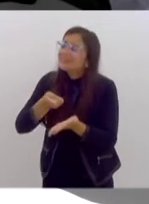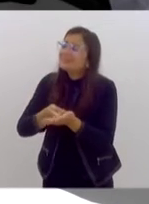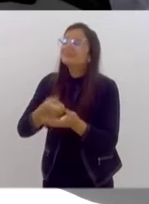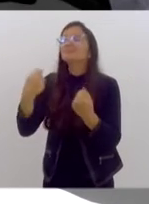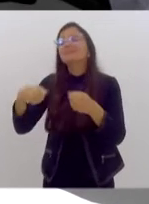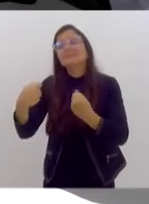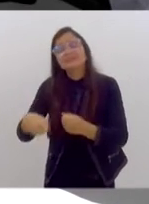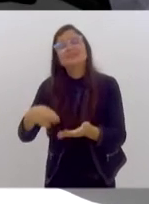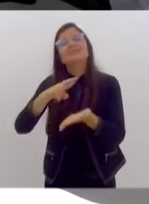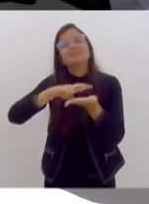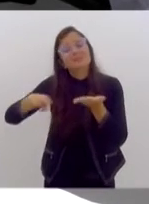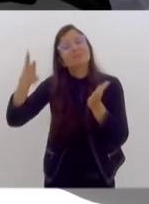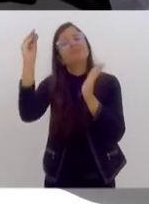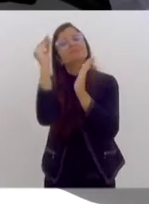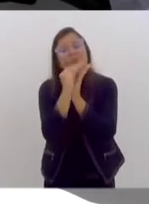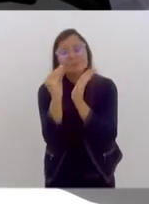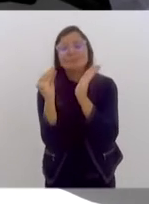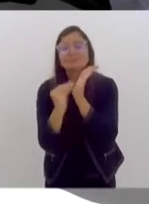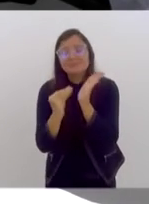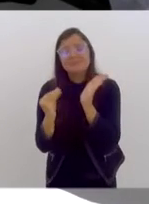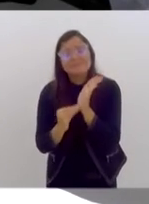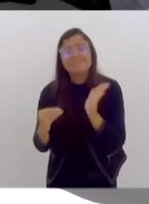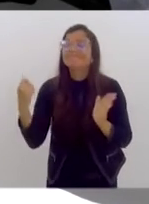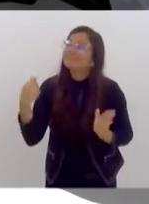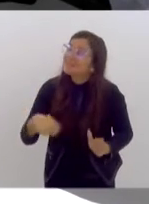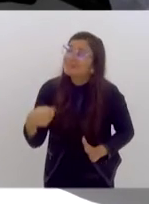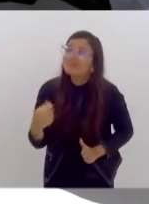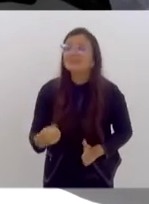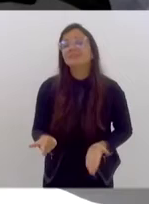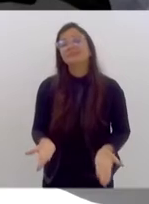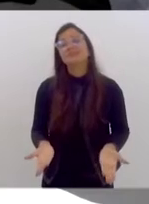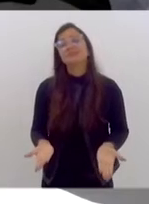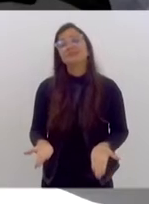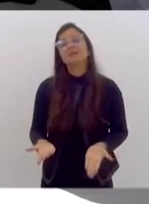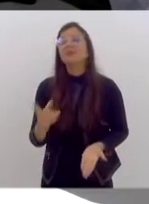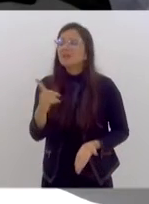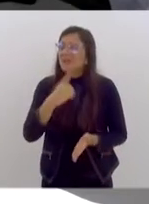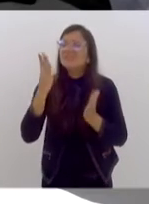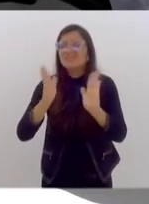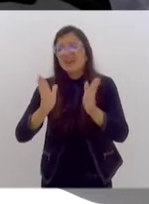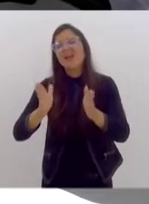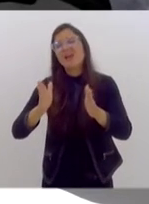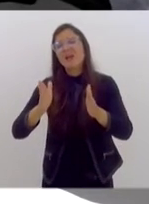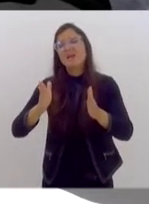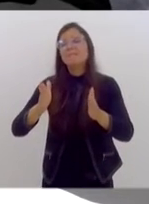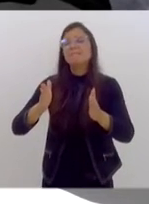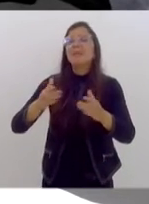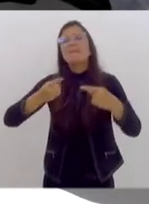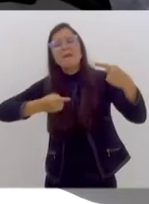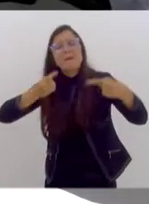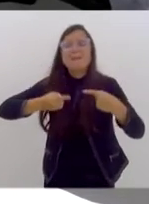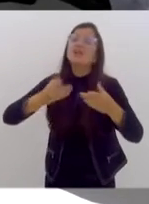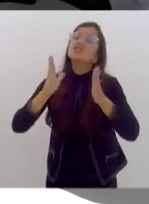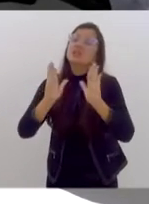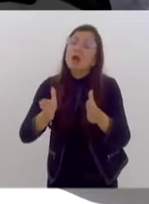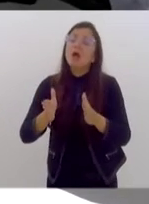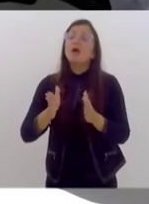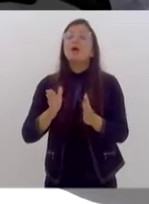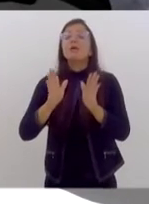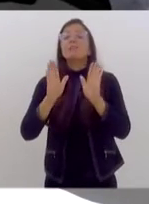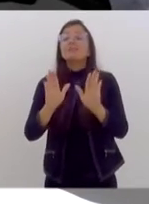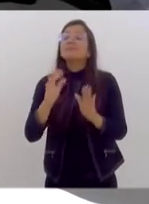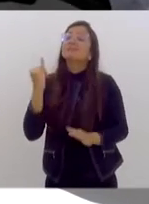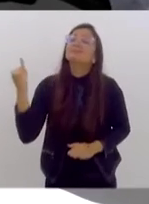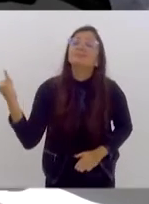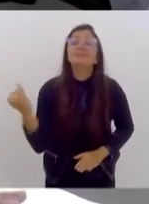relatório né eu também trouxe a gente debater de discutiu sobre algumas questões que para a gente é